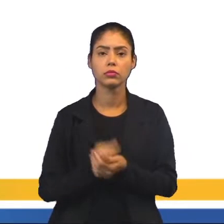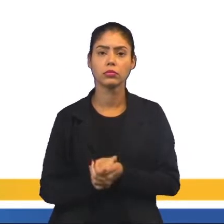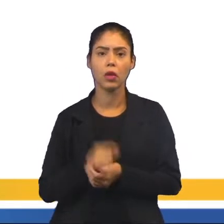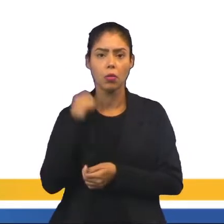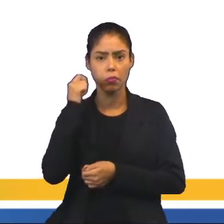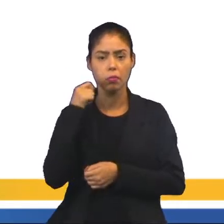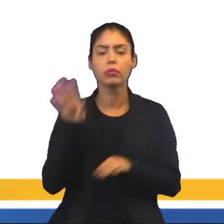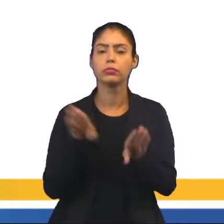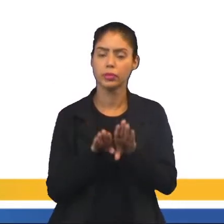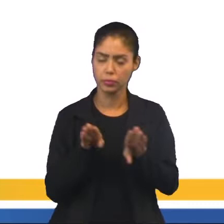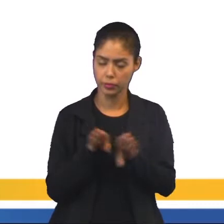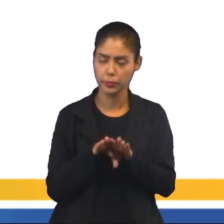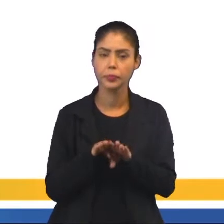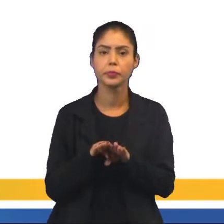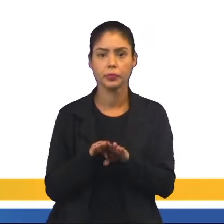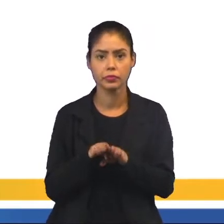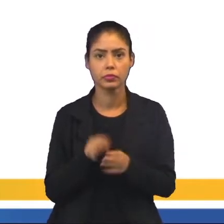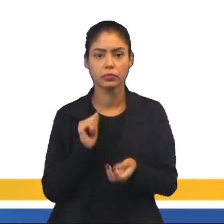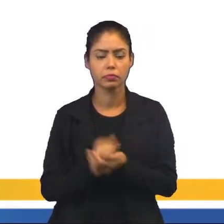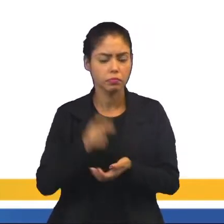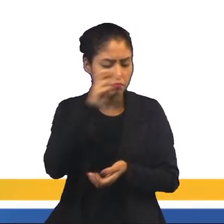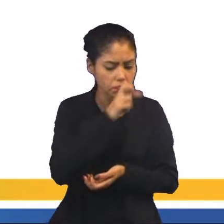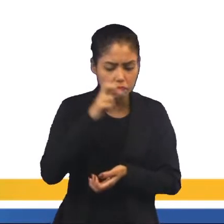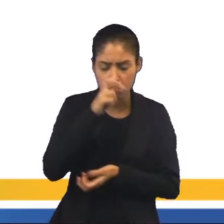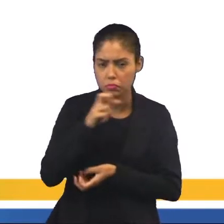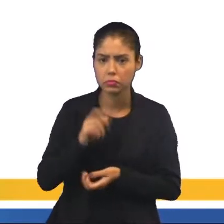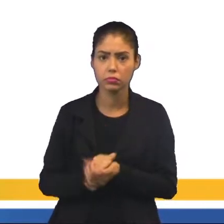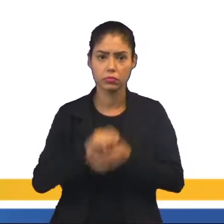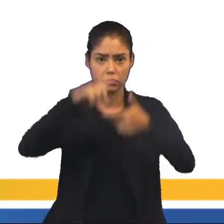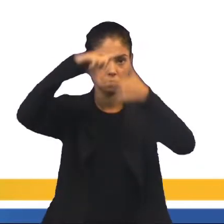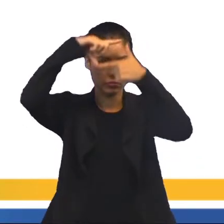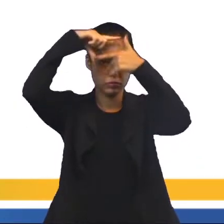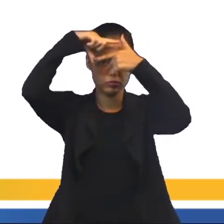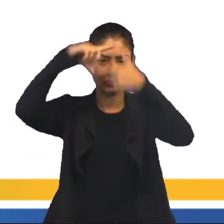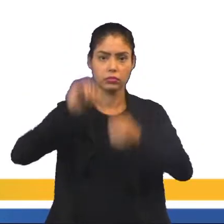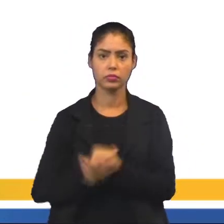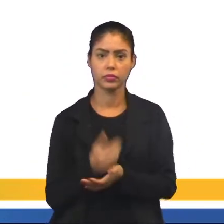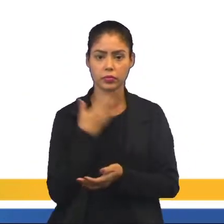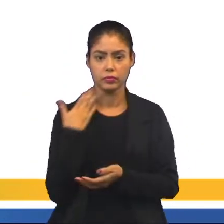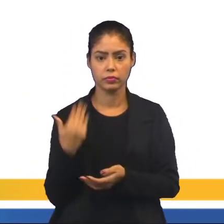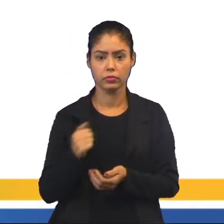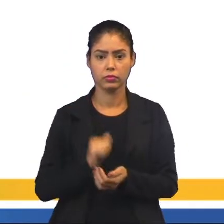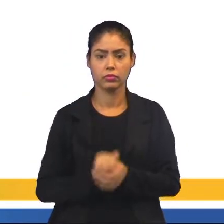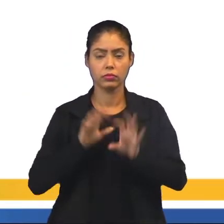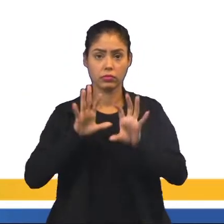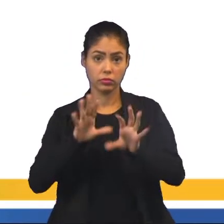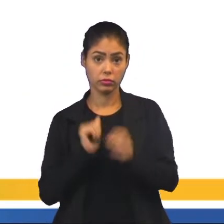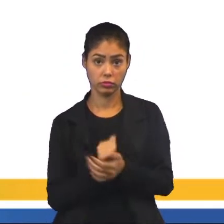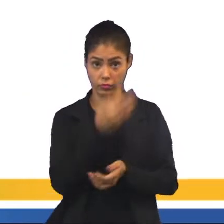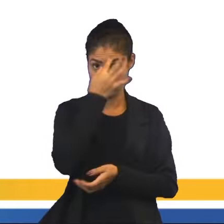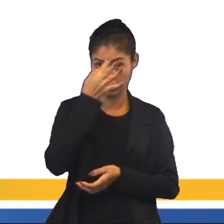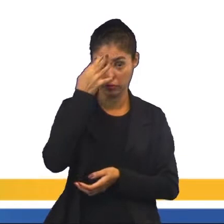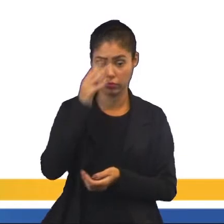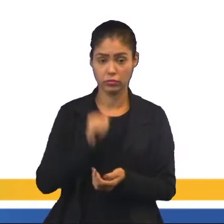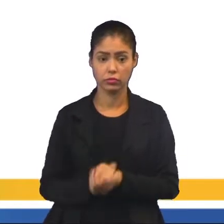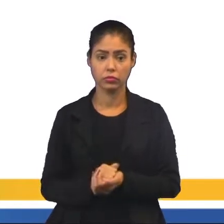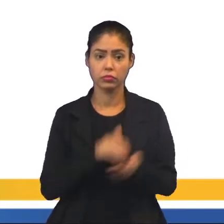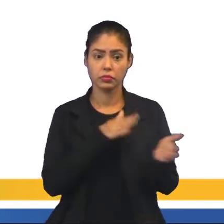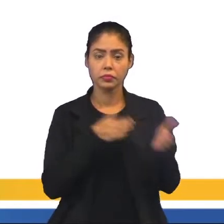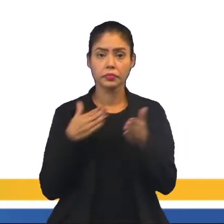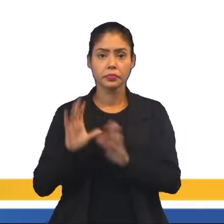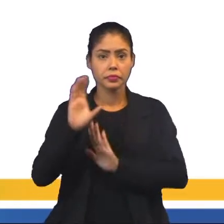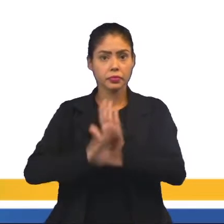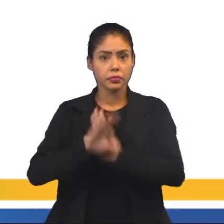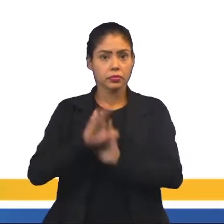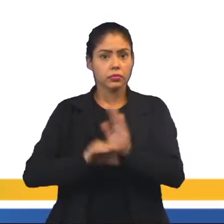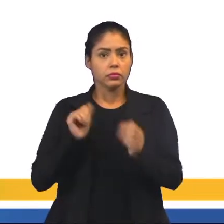vai analisar pormenores esse conceito de alienação em Hegel, né? Então, na filosofia desde então, o